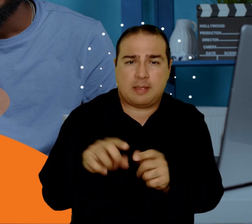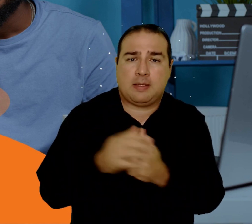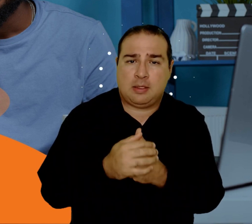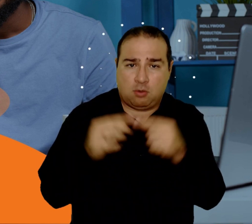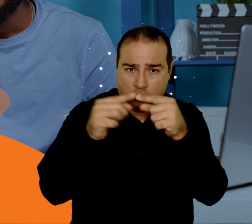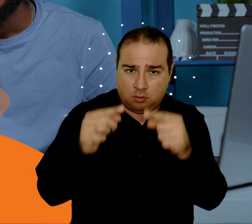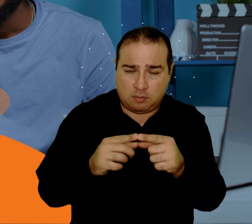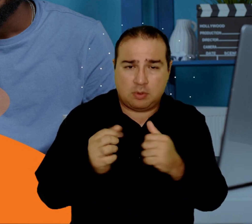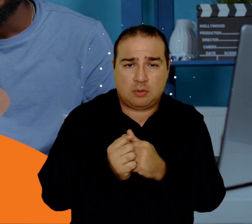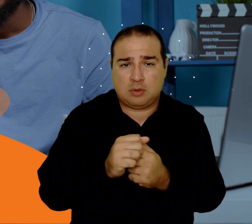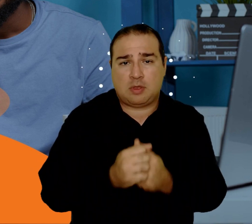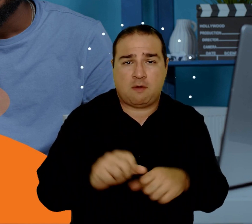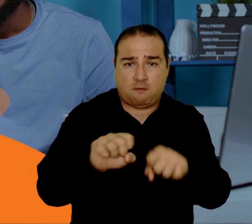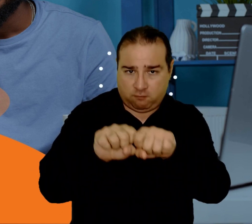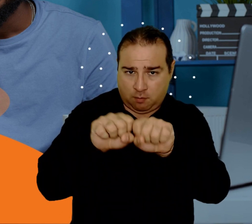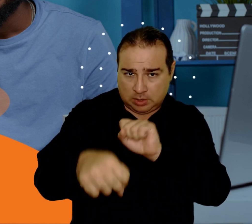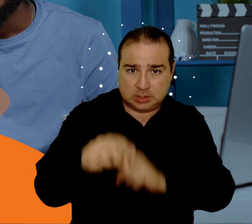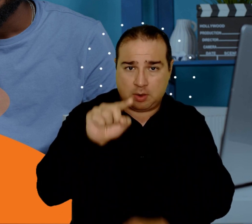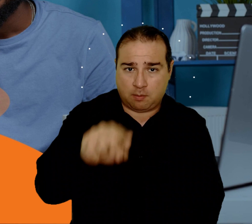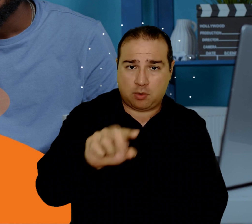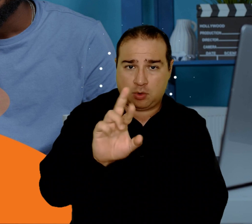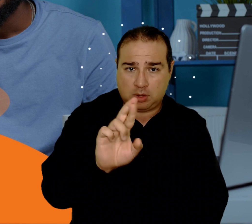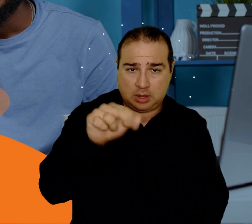uma plataforma para isso, o endereço é